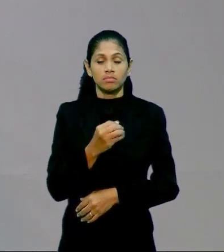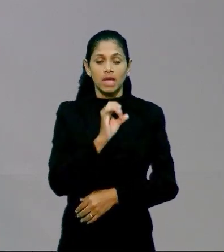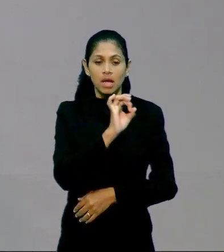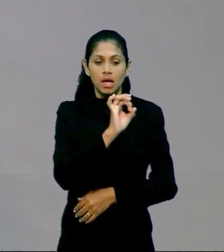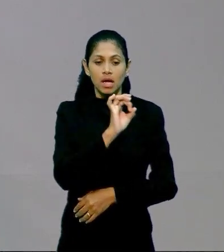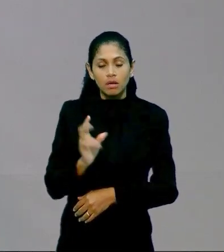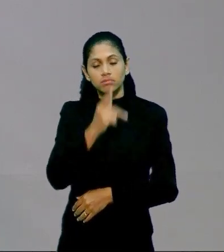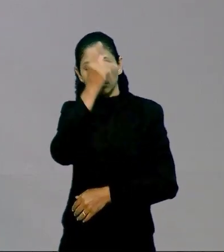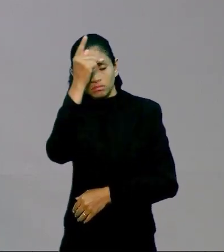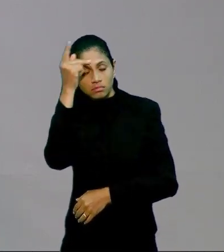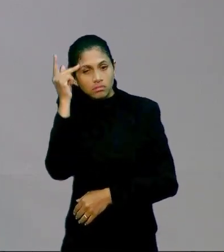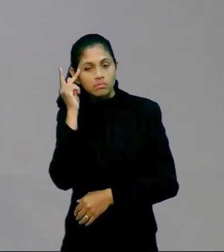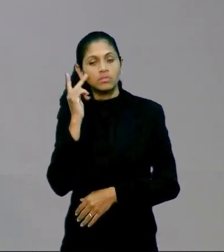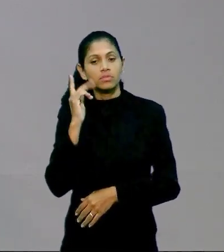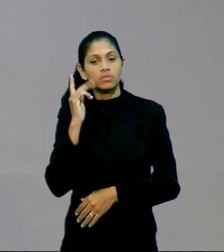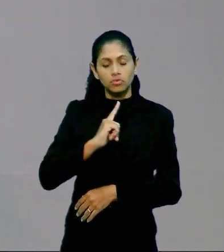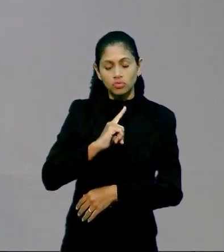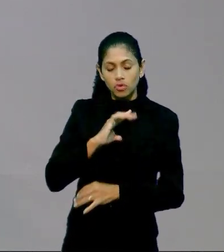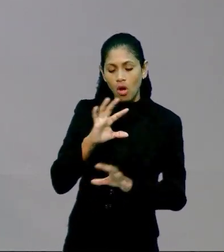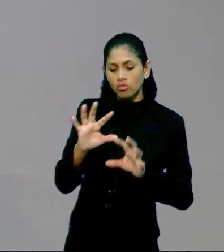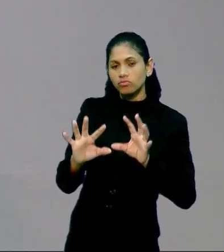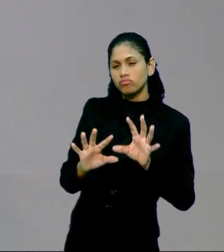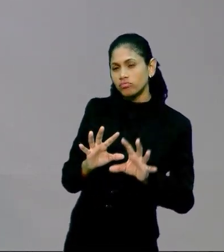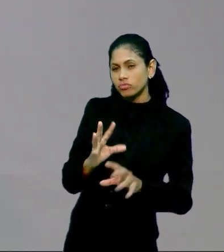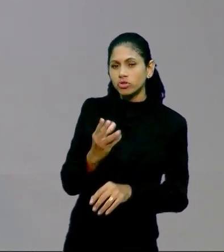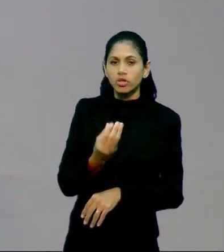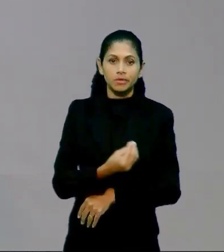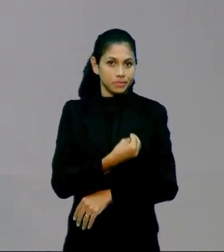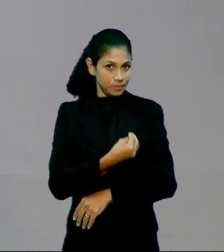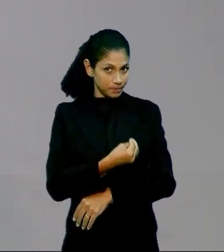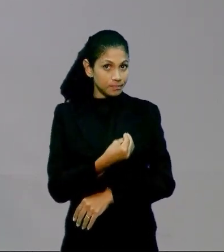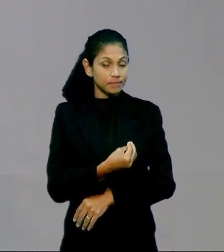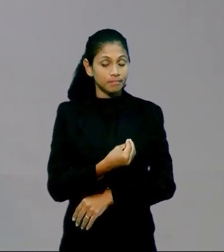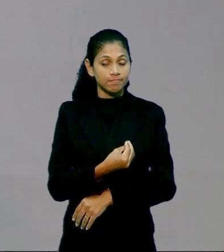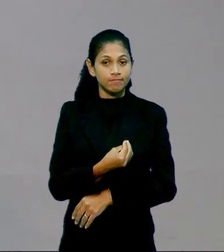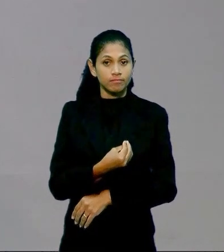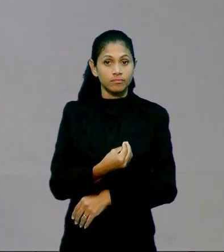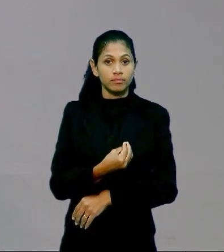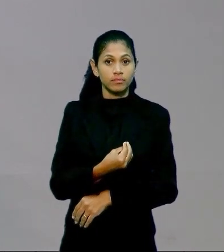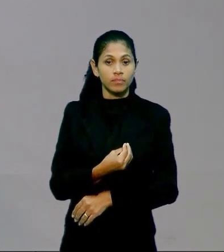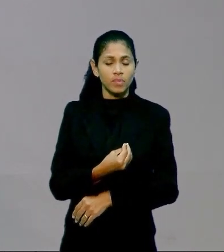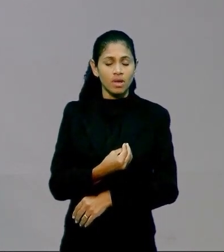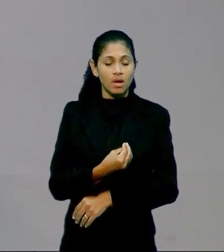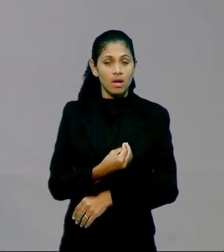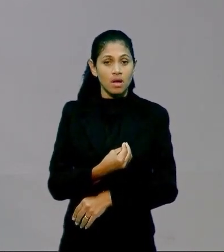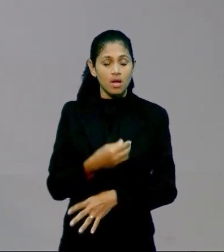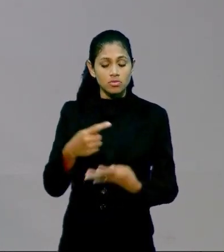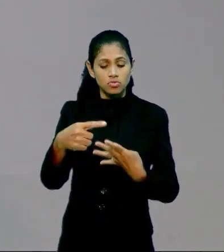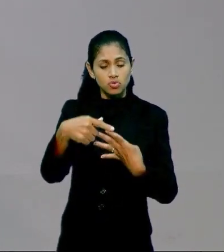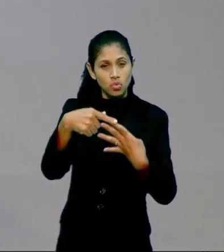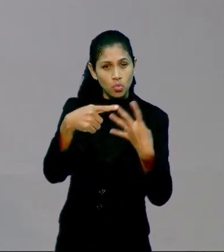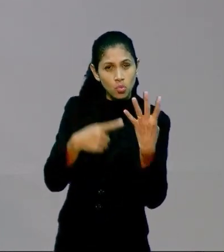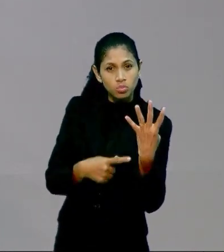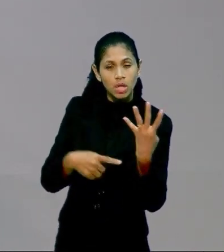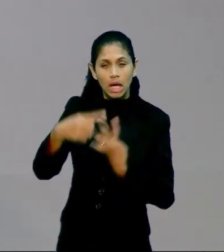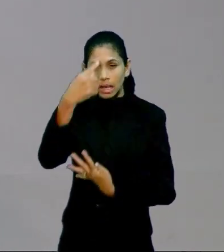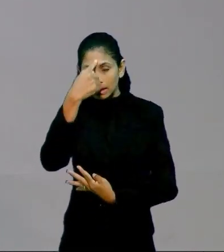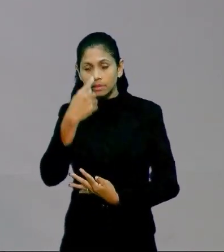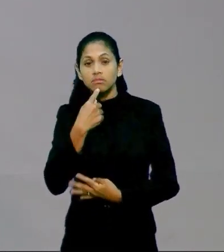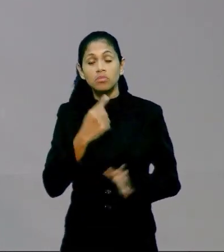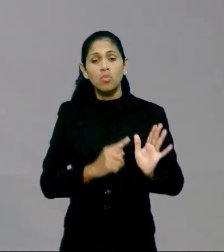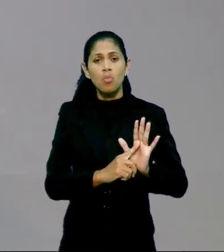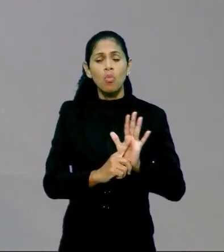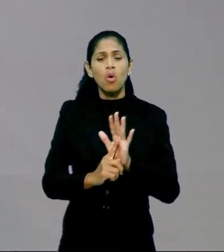né? Mas geralmente essas 4 imagens aí que eu trouxe para vocês, elas representam aí o que é ser